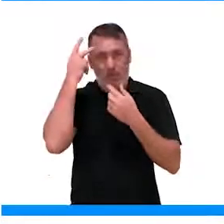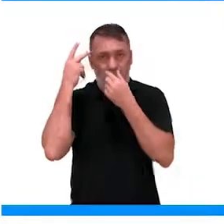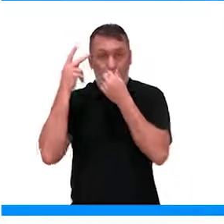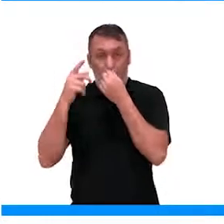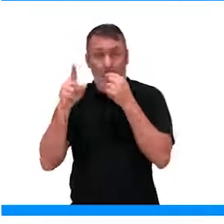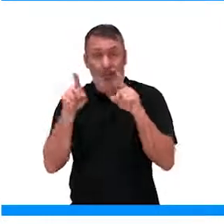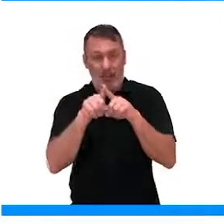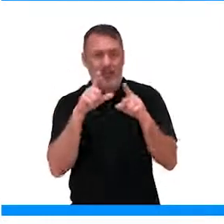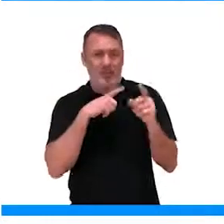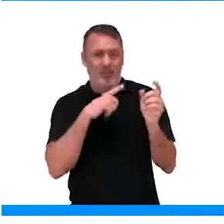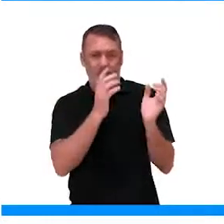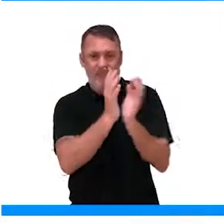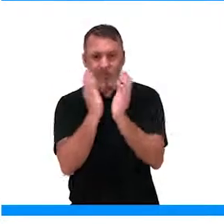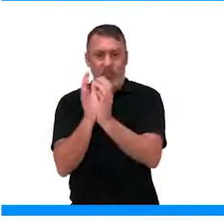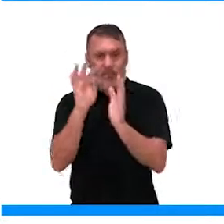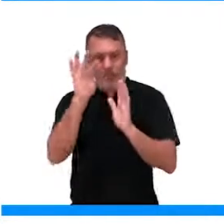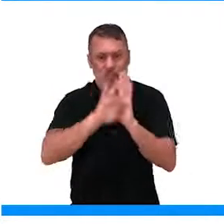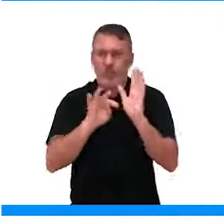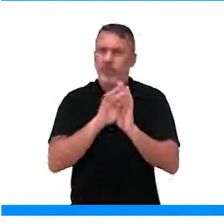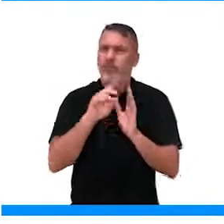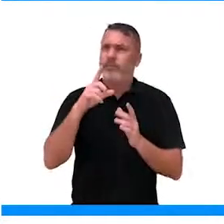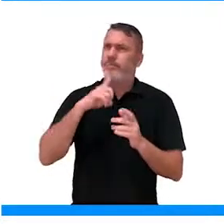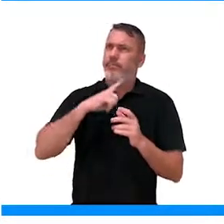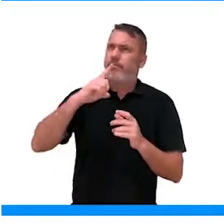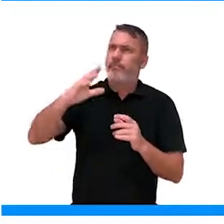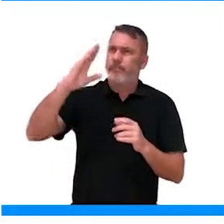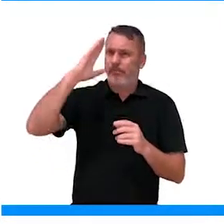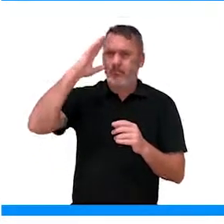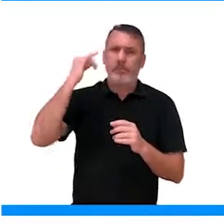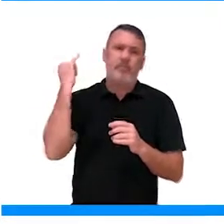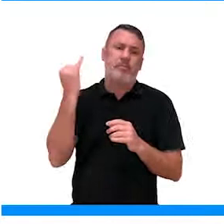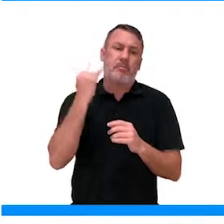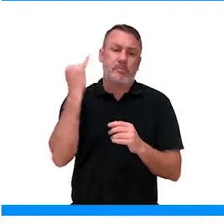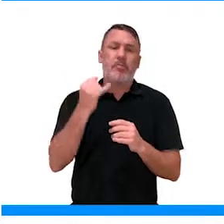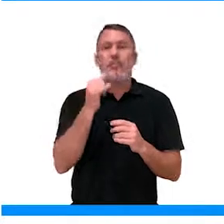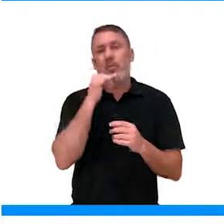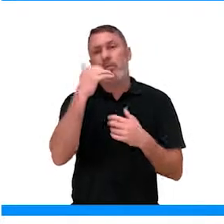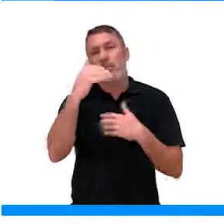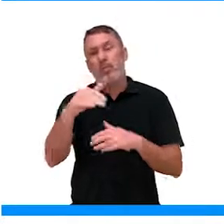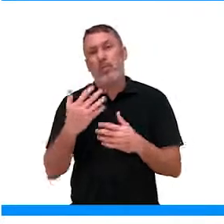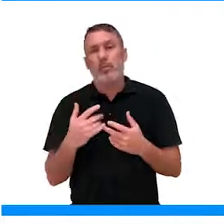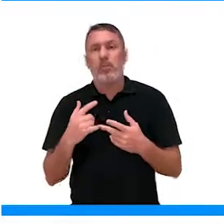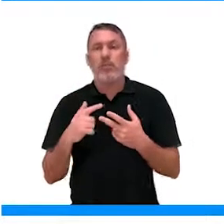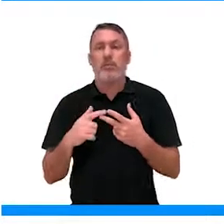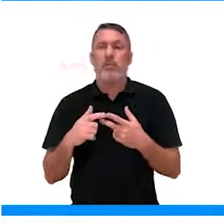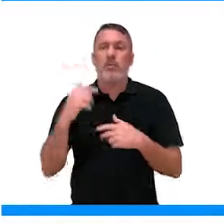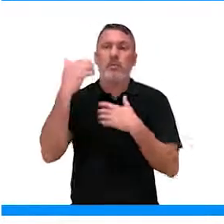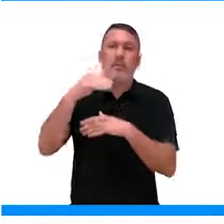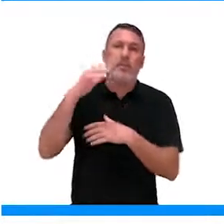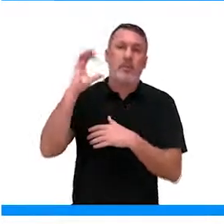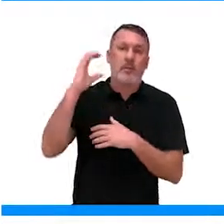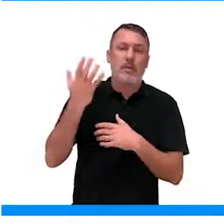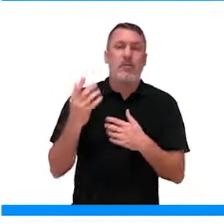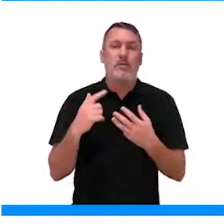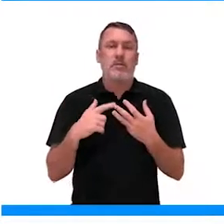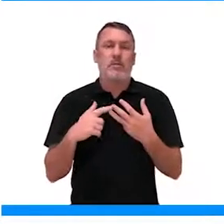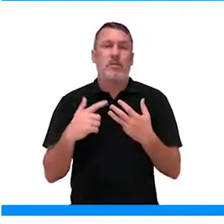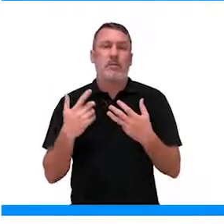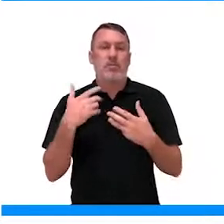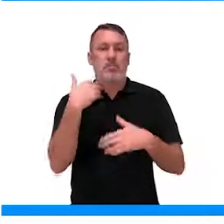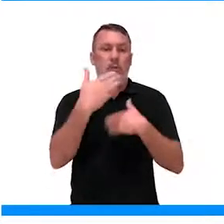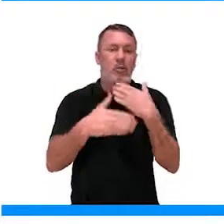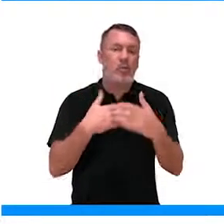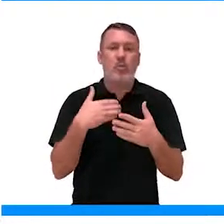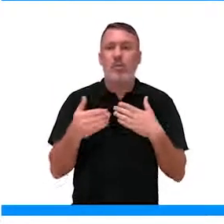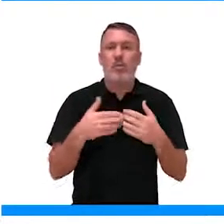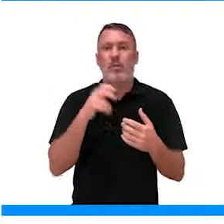né? Inclusive, muitos gêneros textuais eles são fundamentais como provas científicas ou como